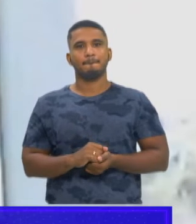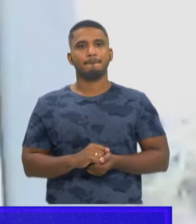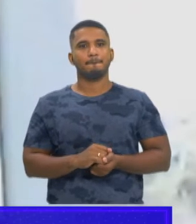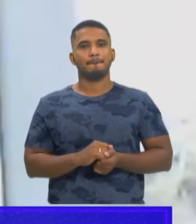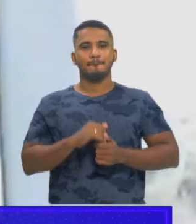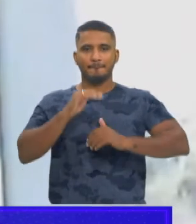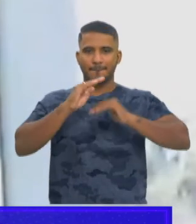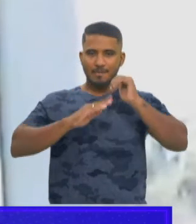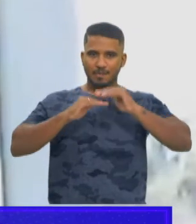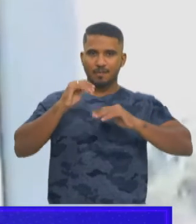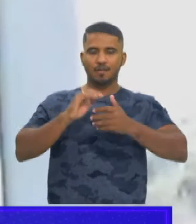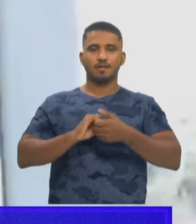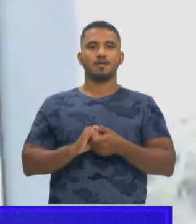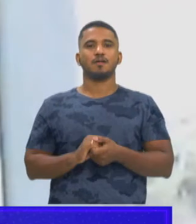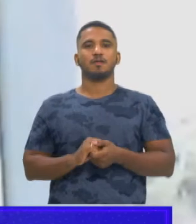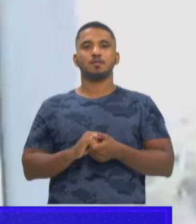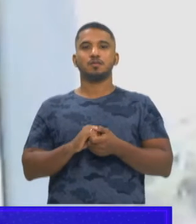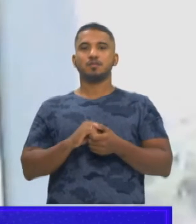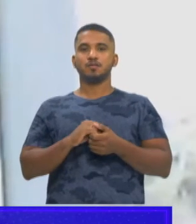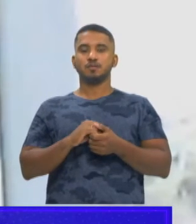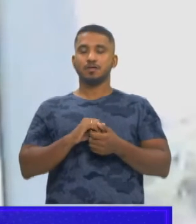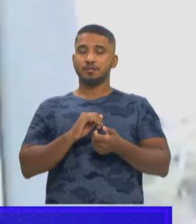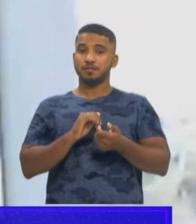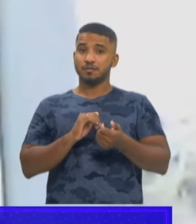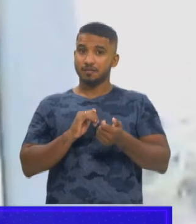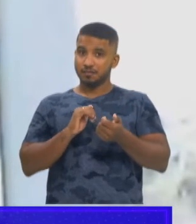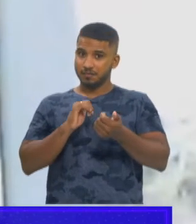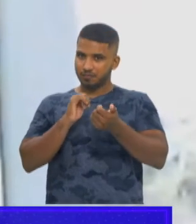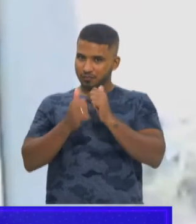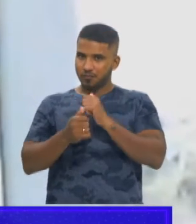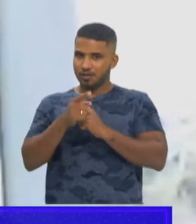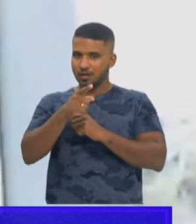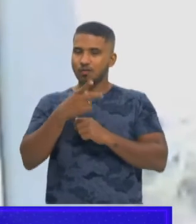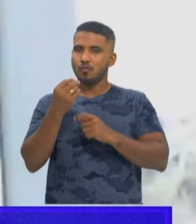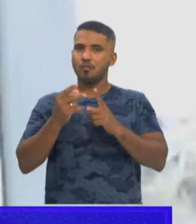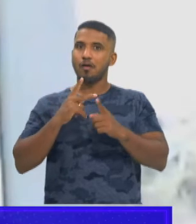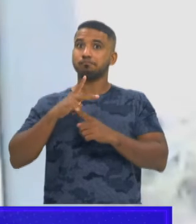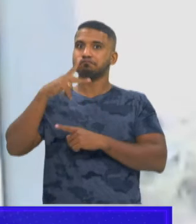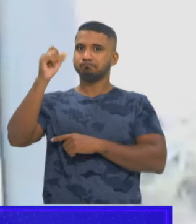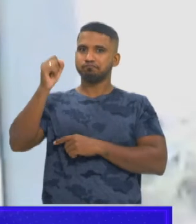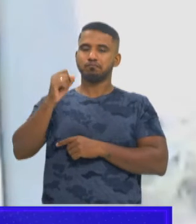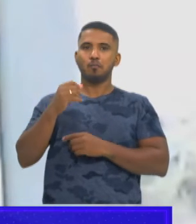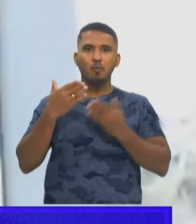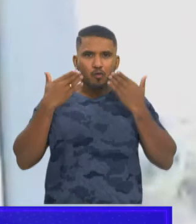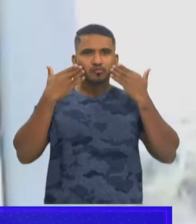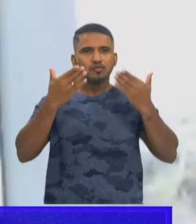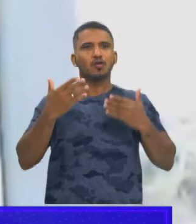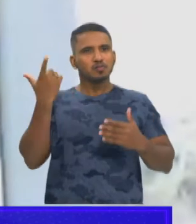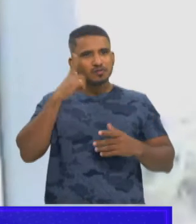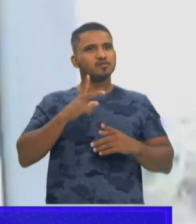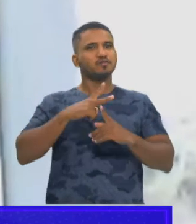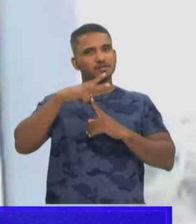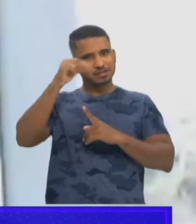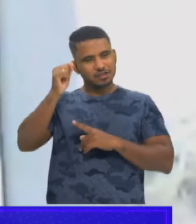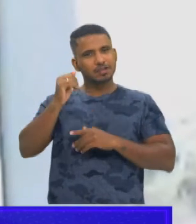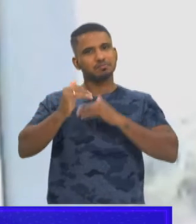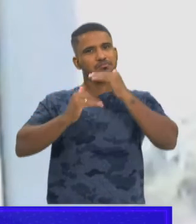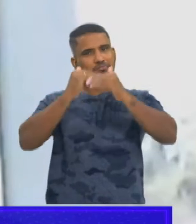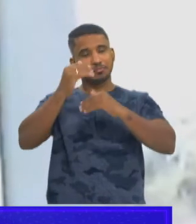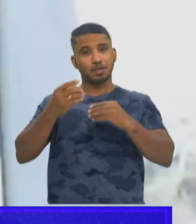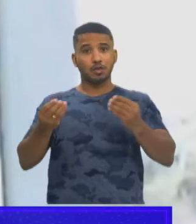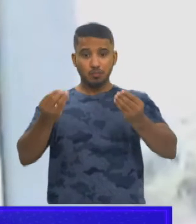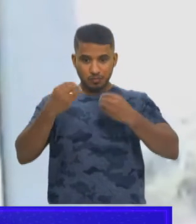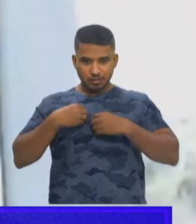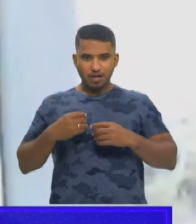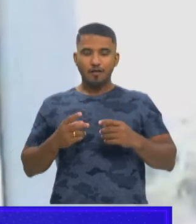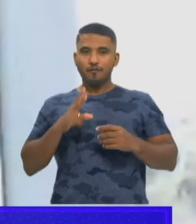na verdade, conseguimos visualizar os profissionais, os atletas paralímpicos como